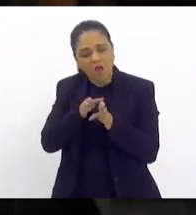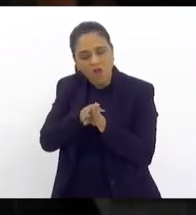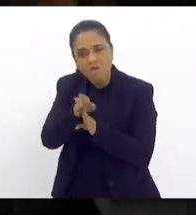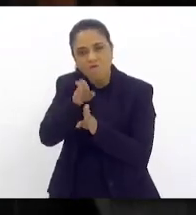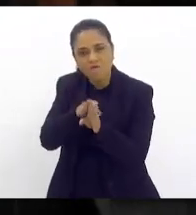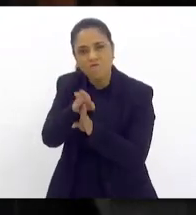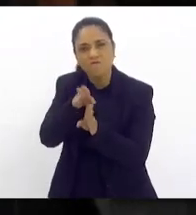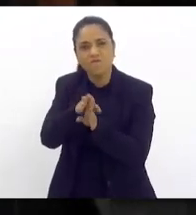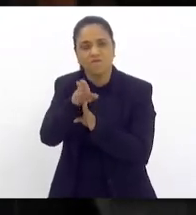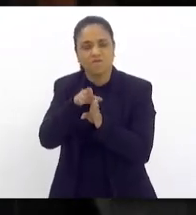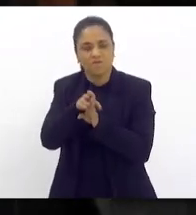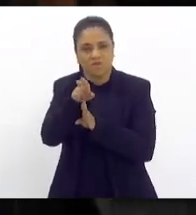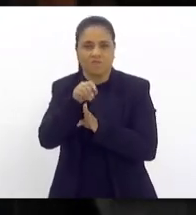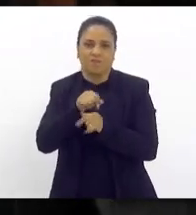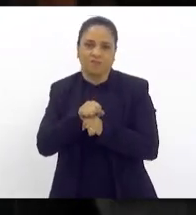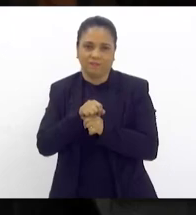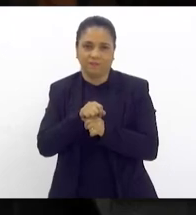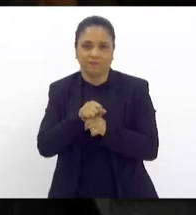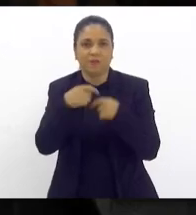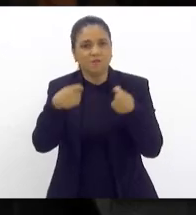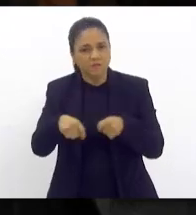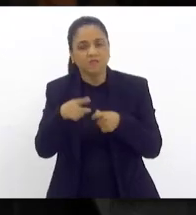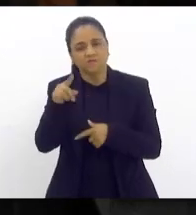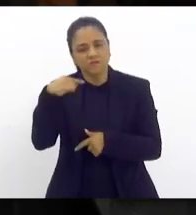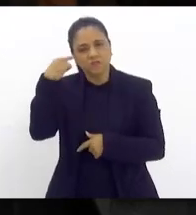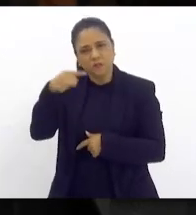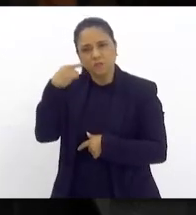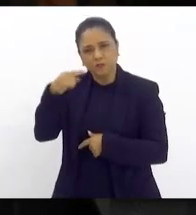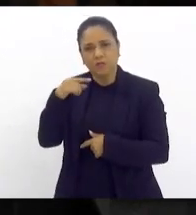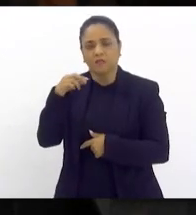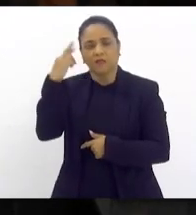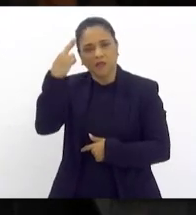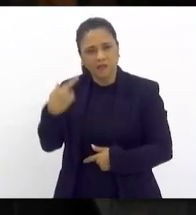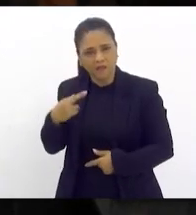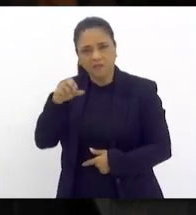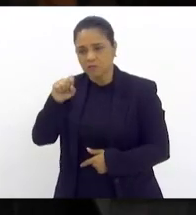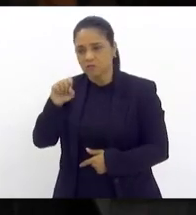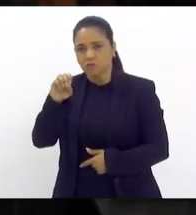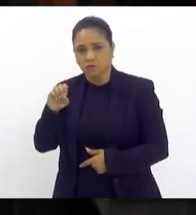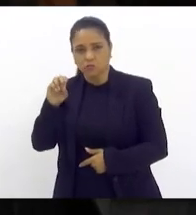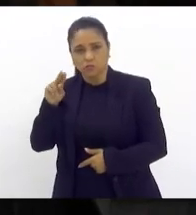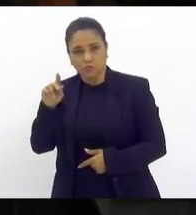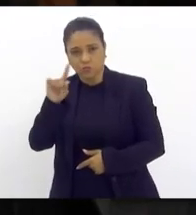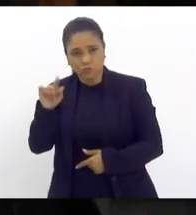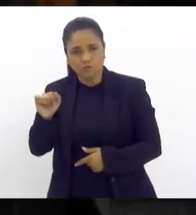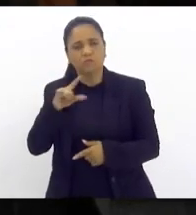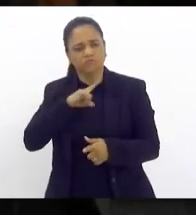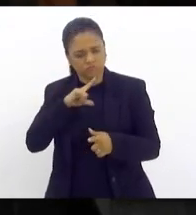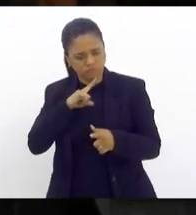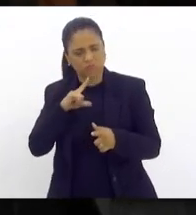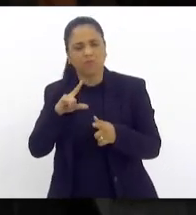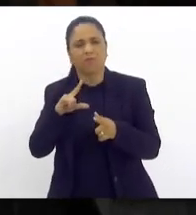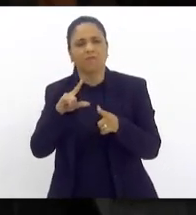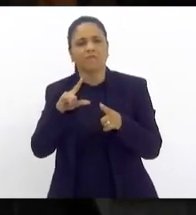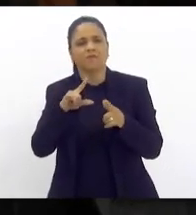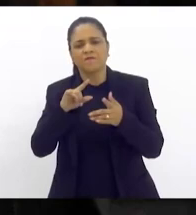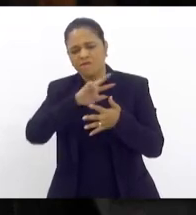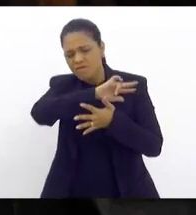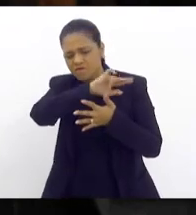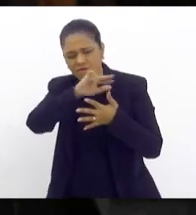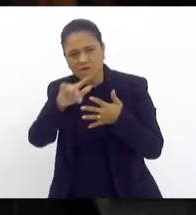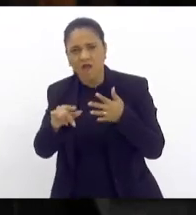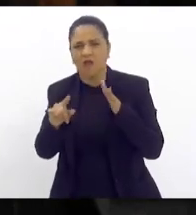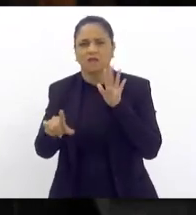deputada Renata Souza vossa excelência que se dedica esse tema e tem várias legislações sobre isso em relação as mulheres